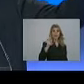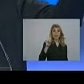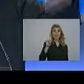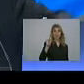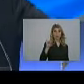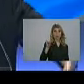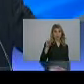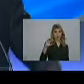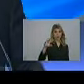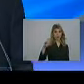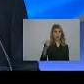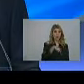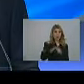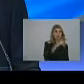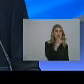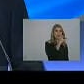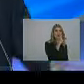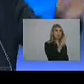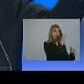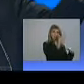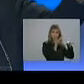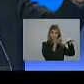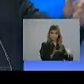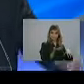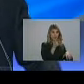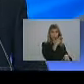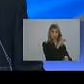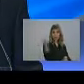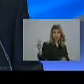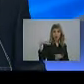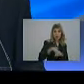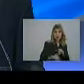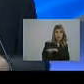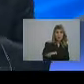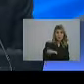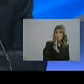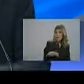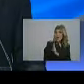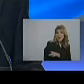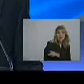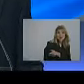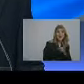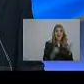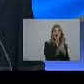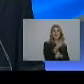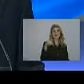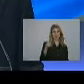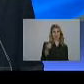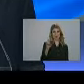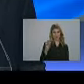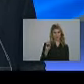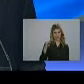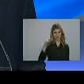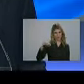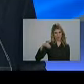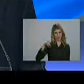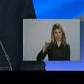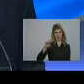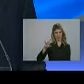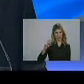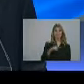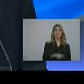deputado que nós conseguimos afastar da presidência da Câmara e no qual ele votou. Um escândalo do Porto Maravilha, em que o deputado Cunha é acusado